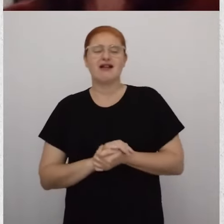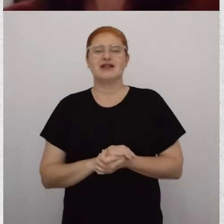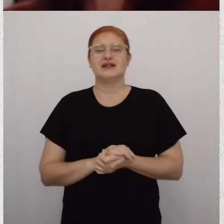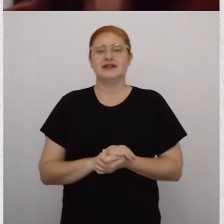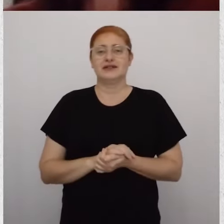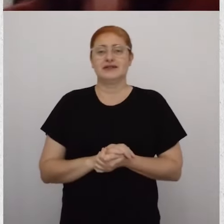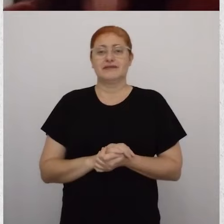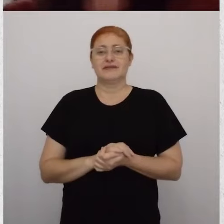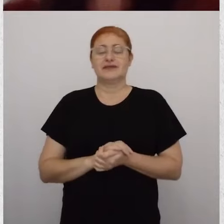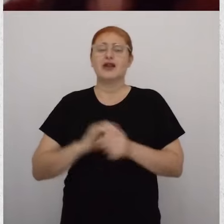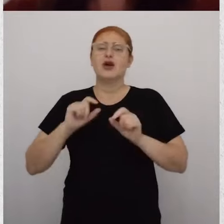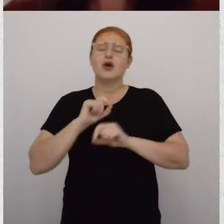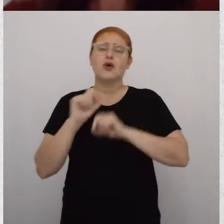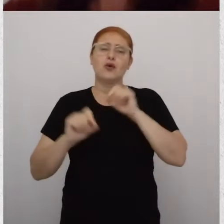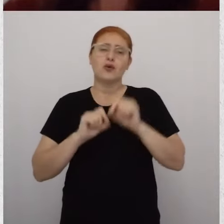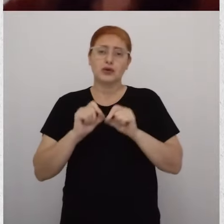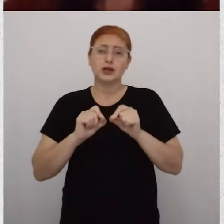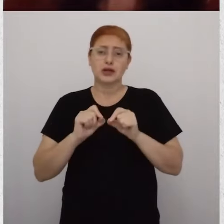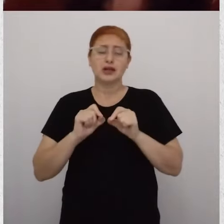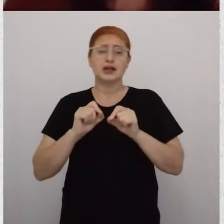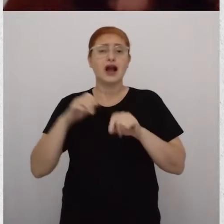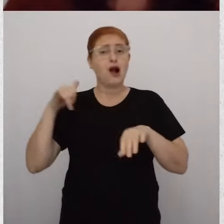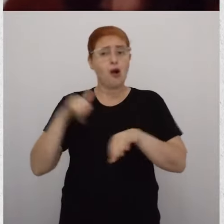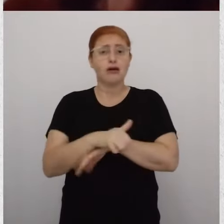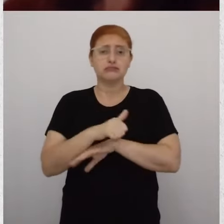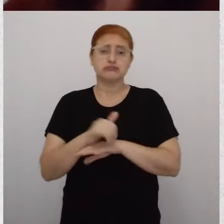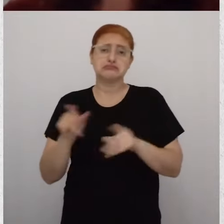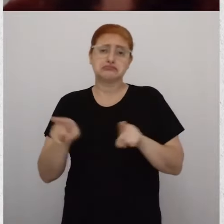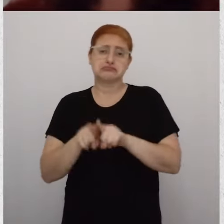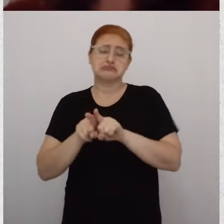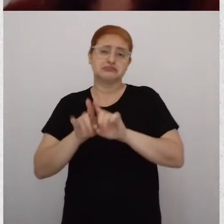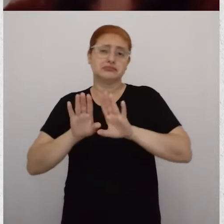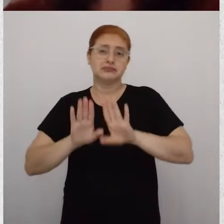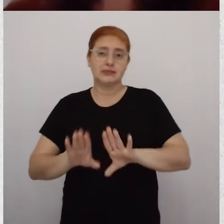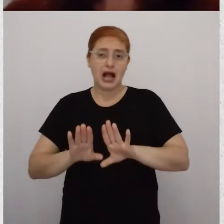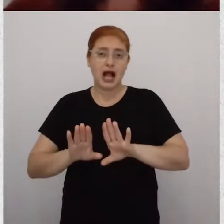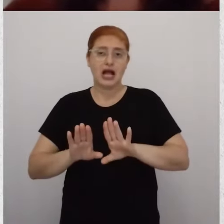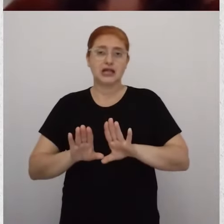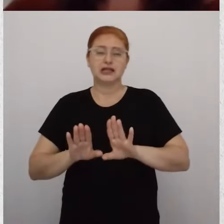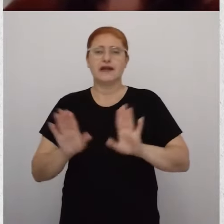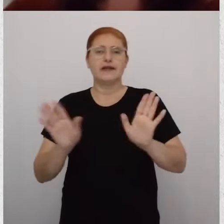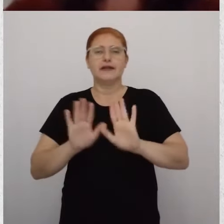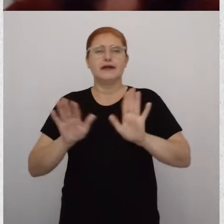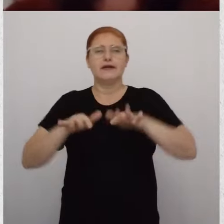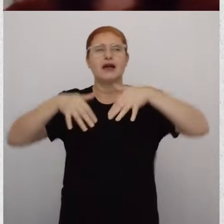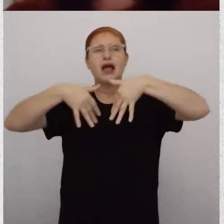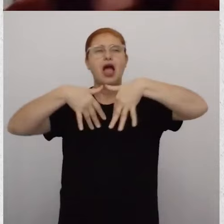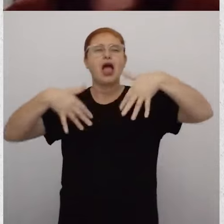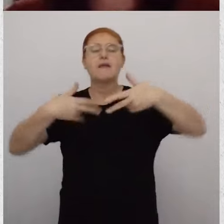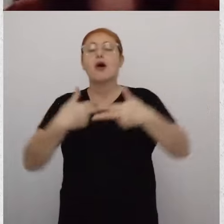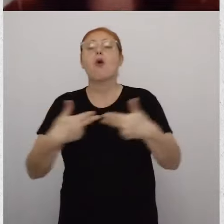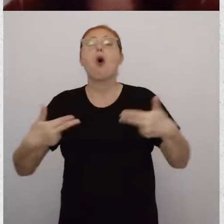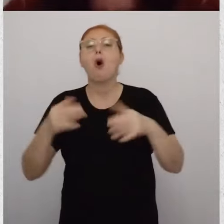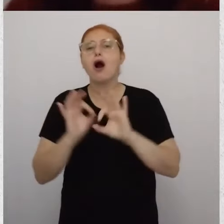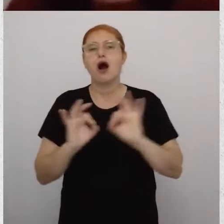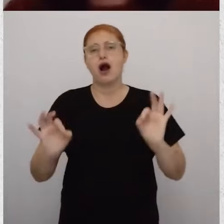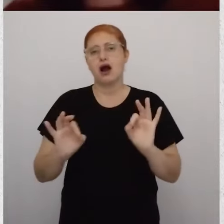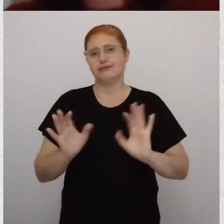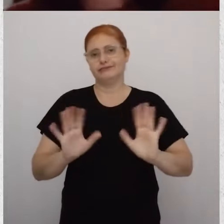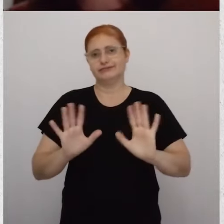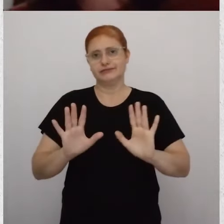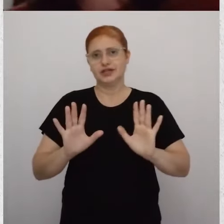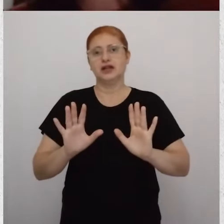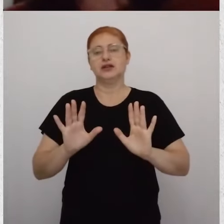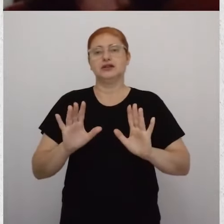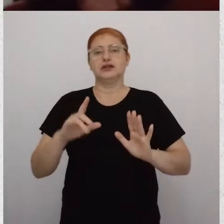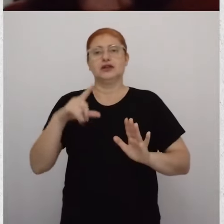tal. O que de fato também está acontecendo, né? Mas não é um véu, né? Não é um véu, assim. Eu acho que o ataque